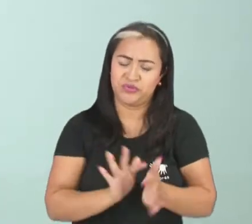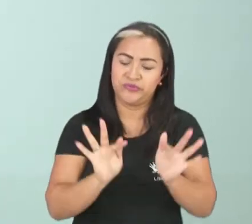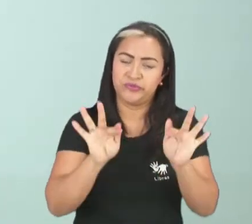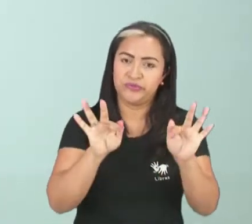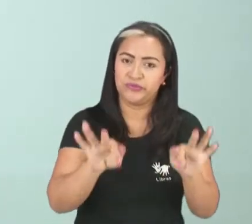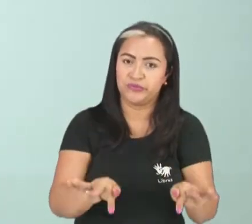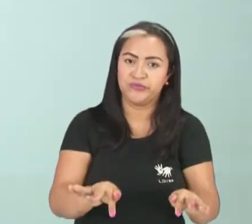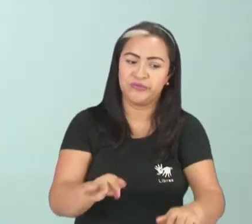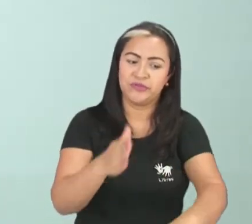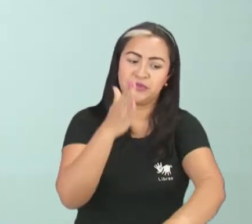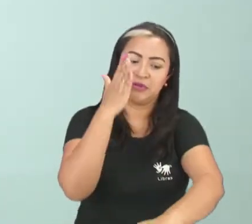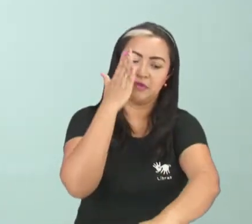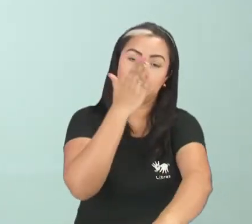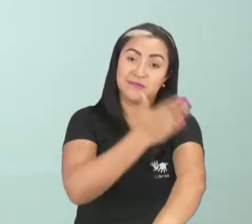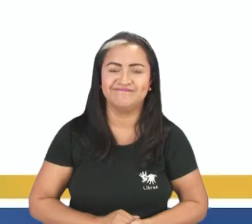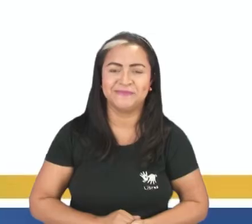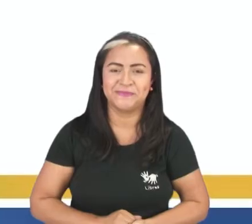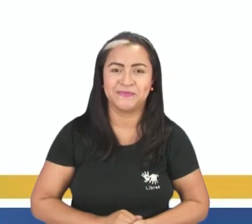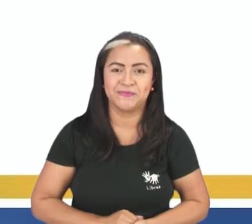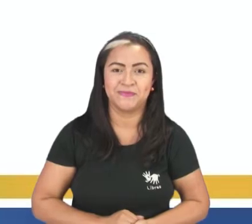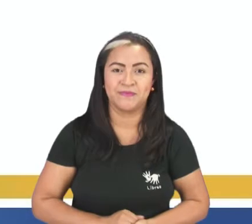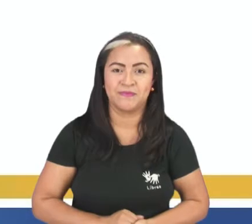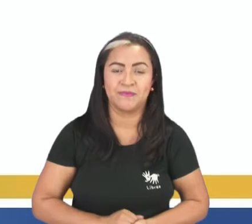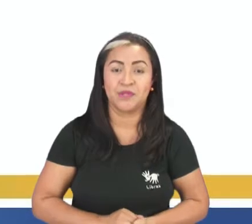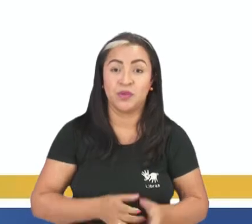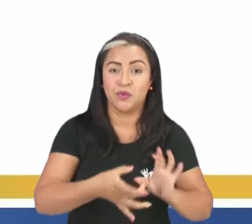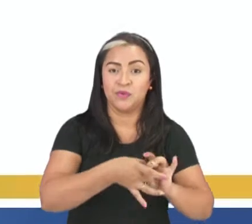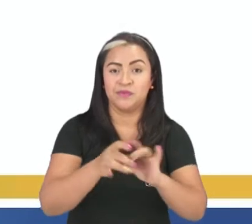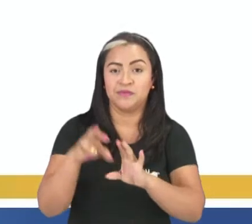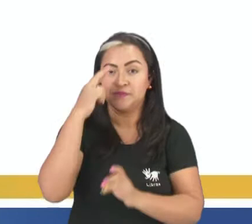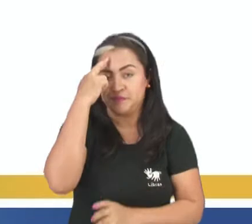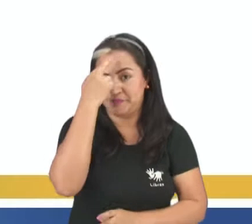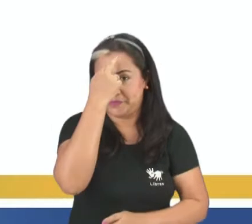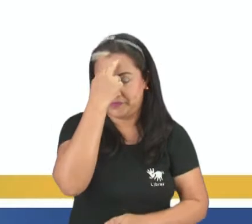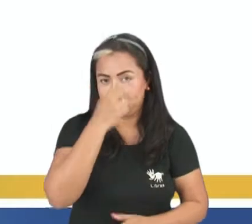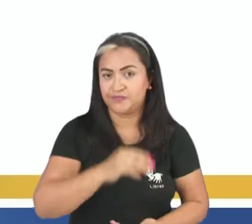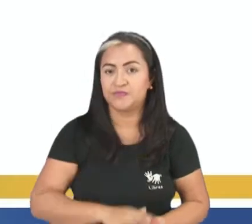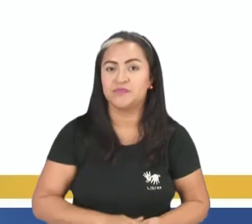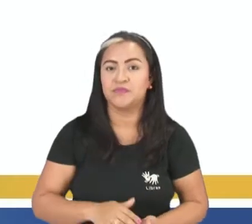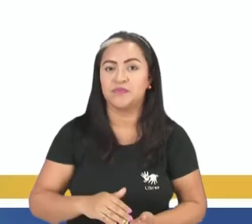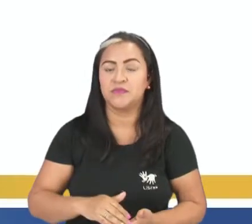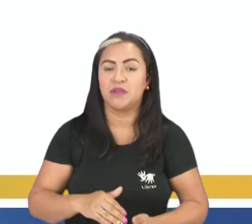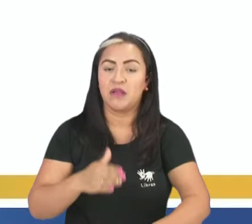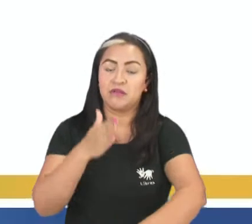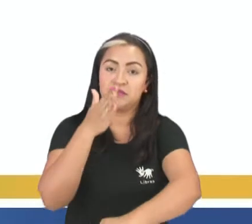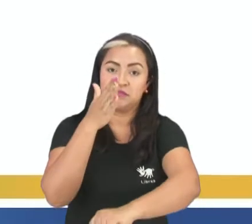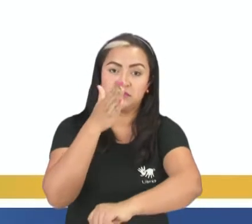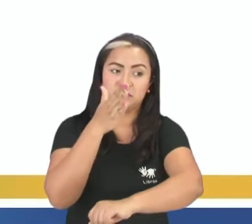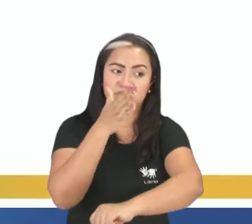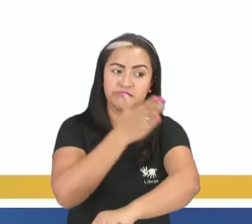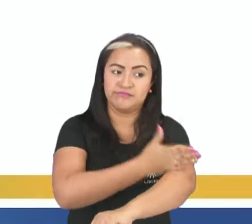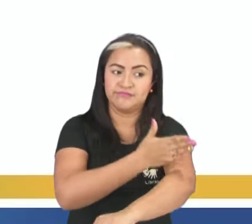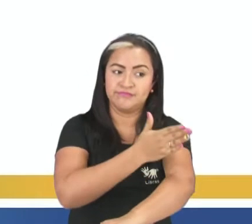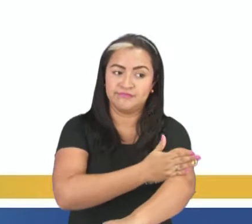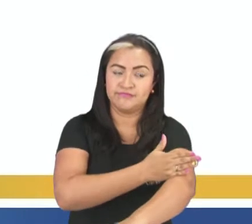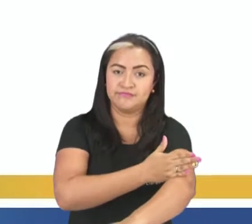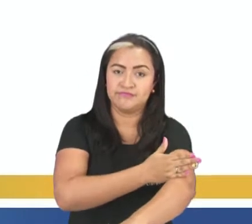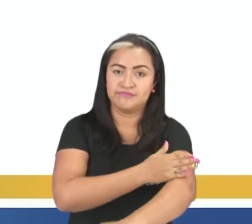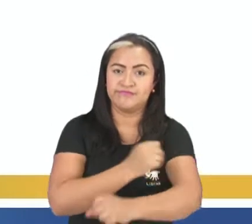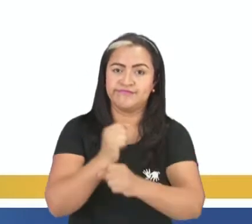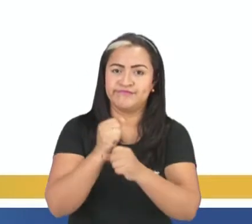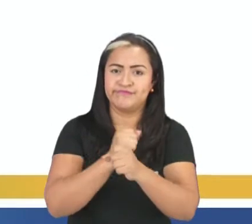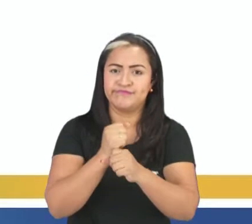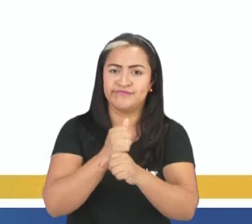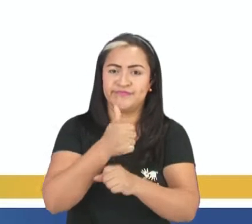Média, tá certo? Então, o contexto histórico está ali no período da Idade Média, que durou cerca de